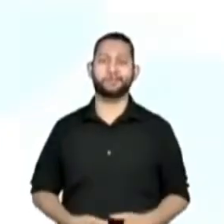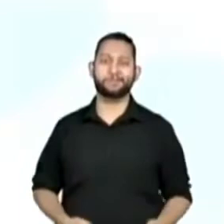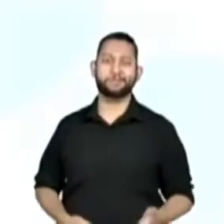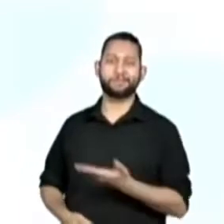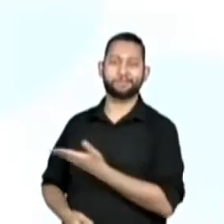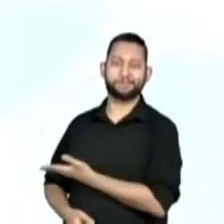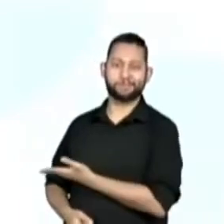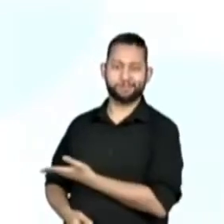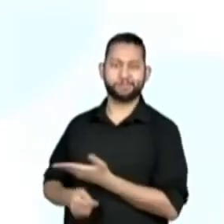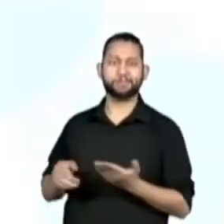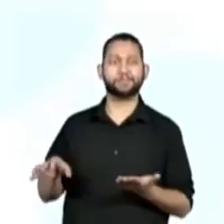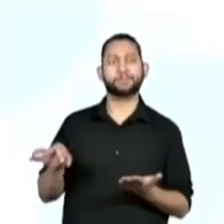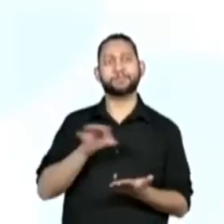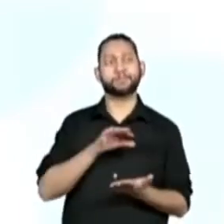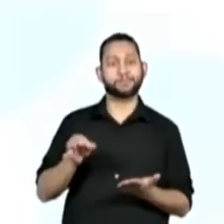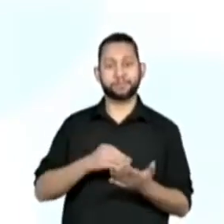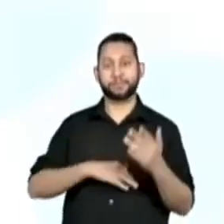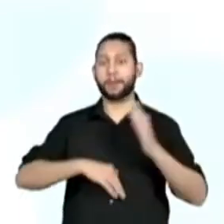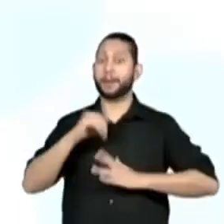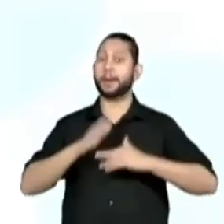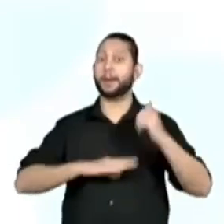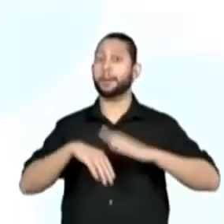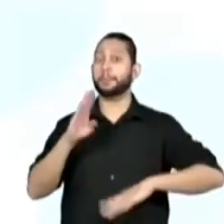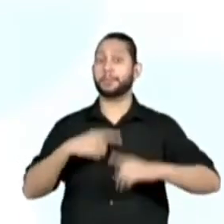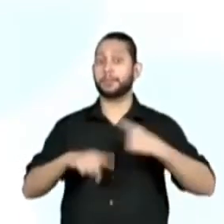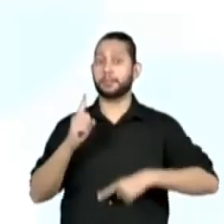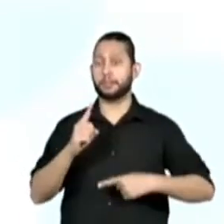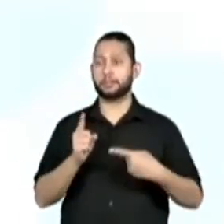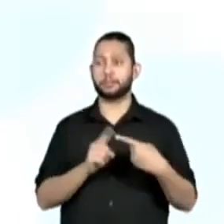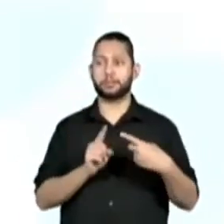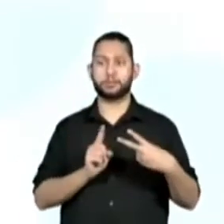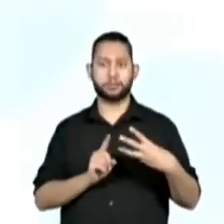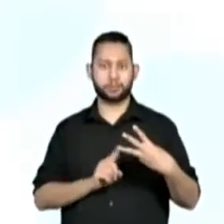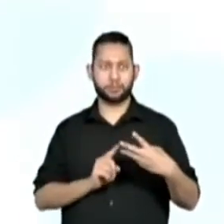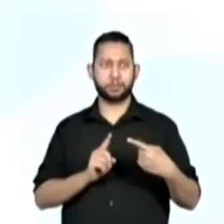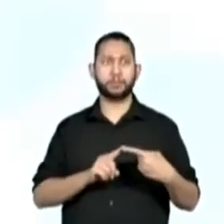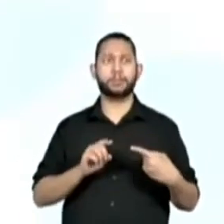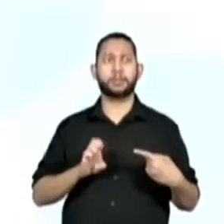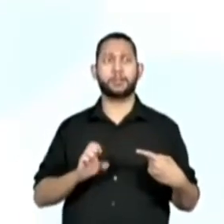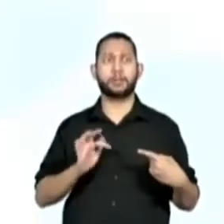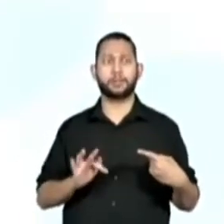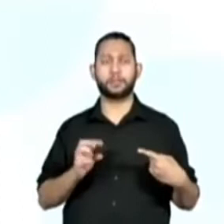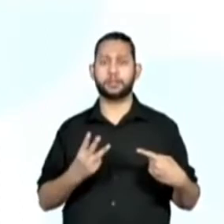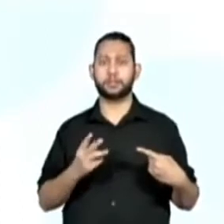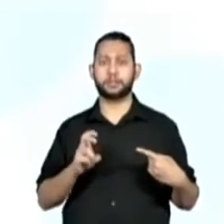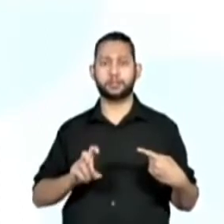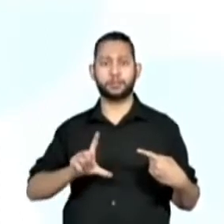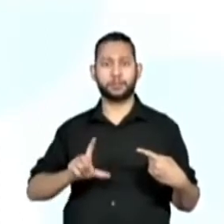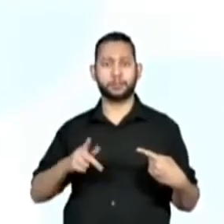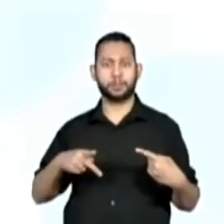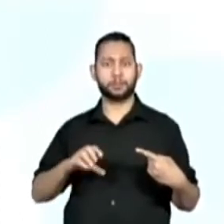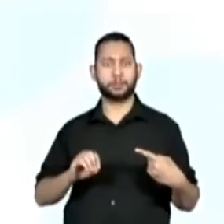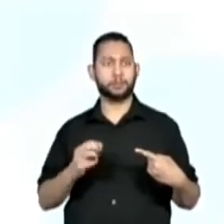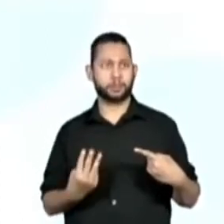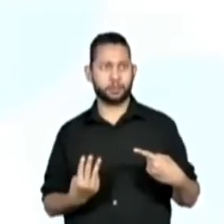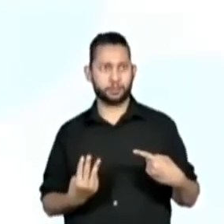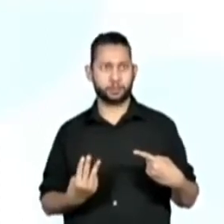o Aprender Sempre, habilidade para os professores, EF 35, LP